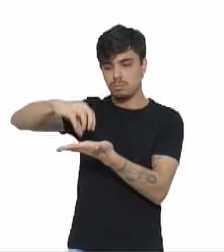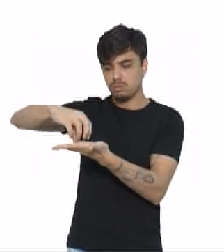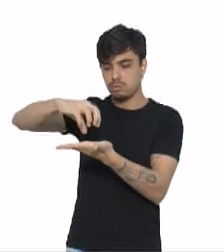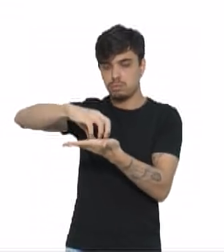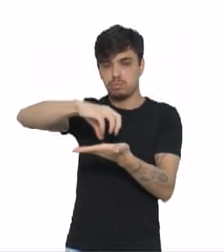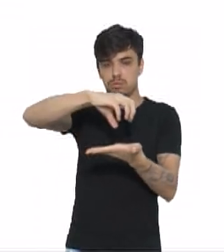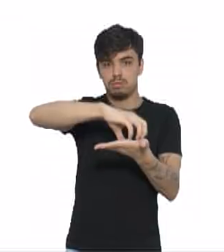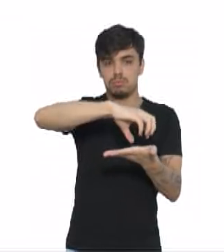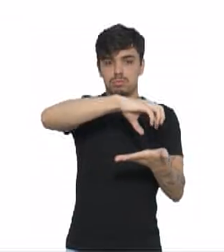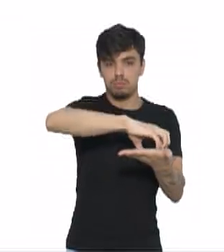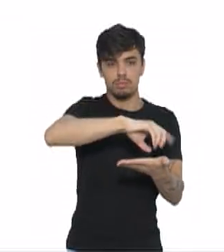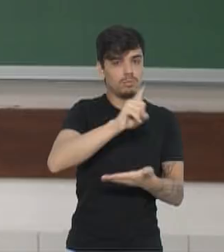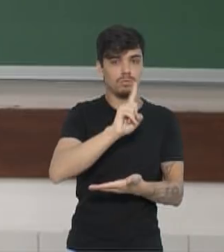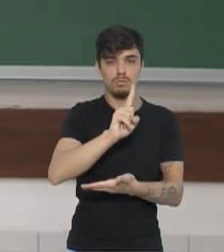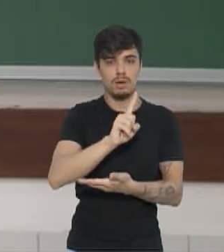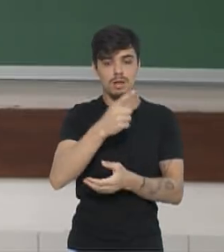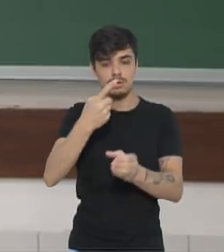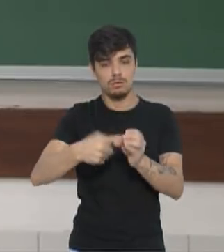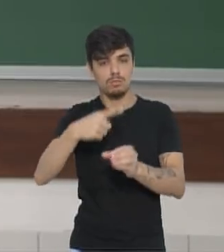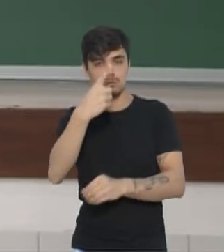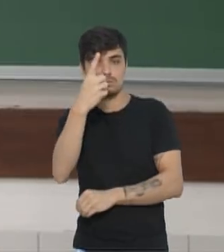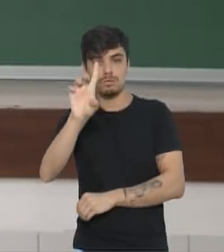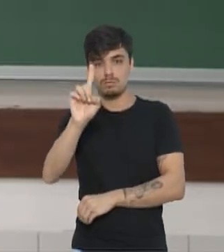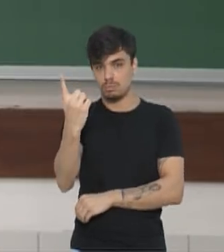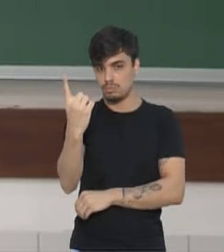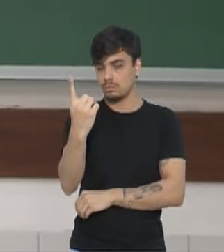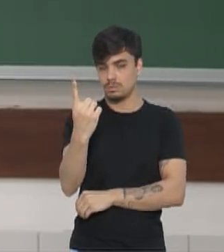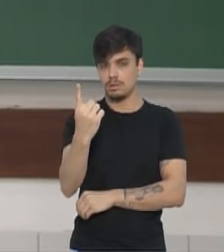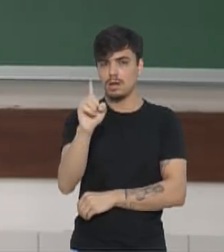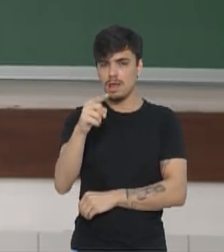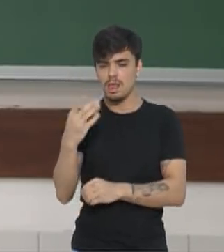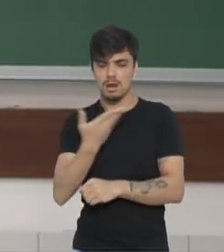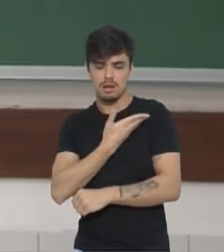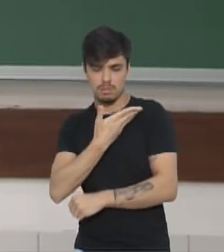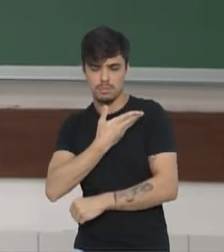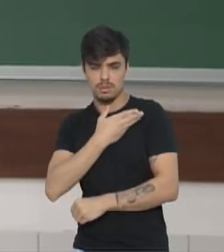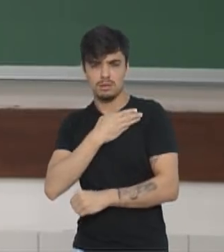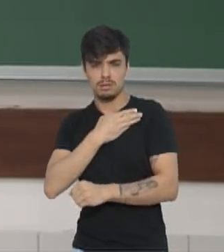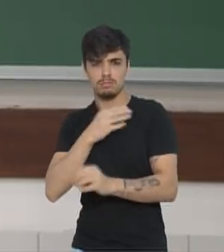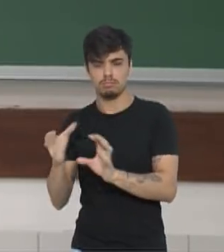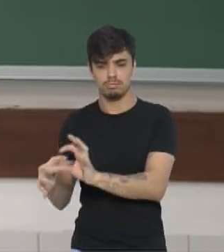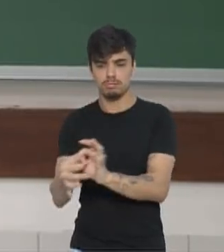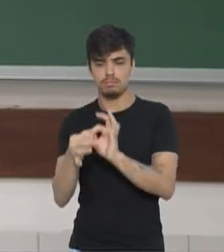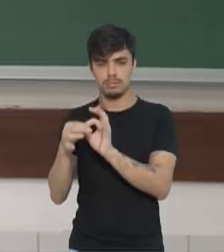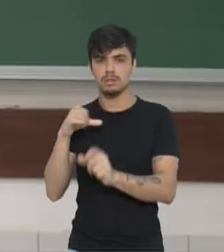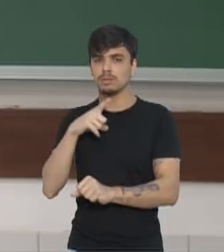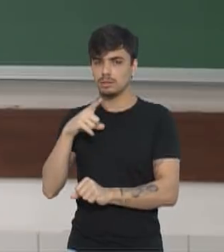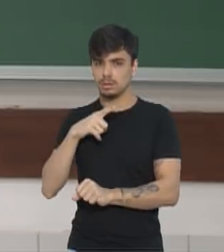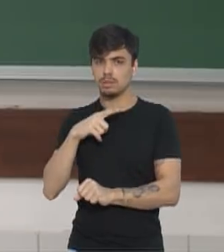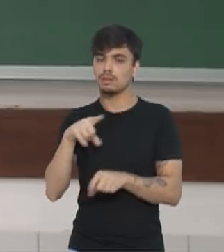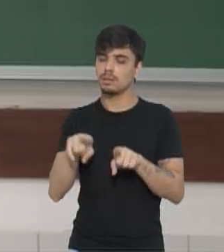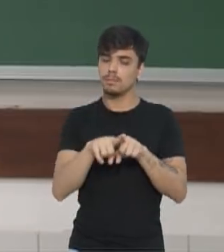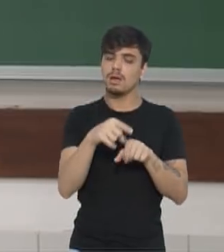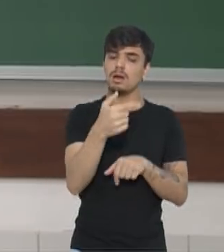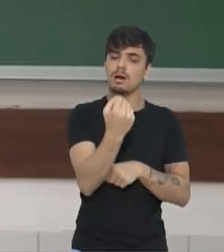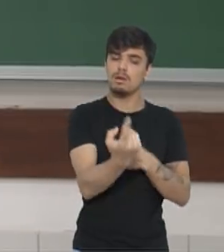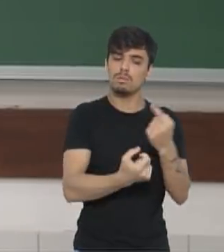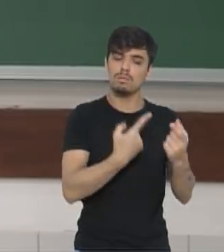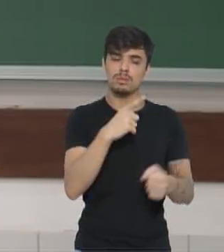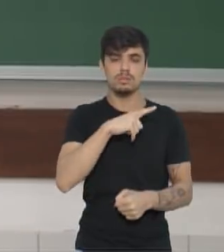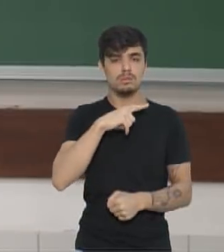única cidade, um único povo. Eram várias aldeias. Algumas aldeias eram amigas, aliadas. Algumas aldeias tinham a mesma cultura, algumas